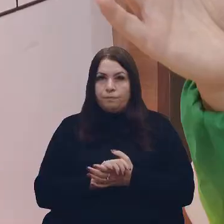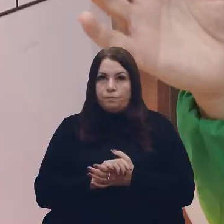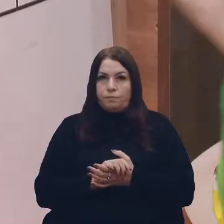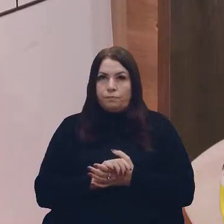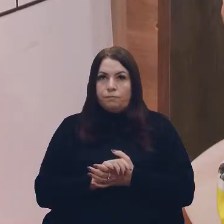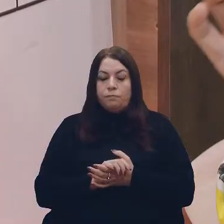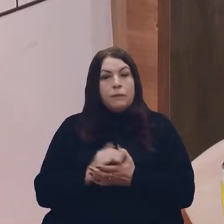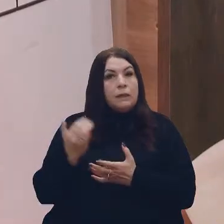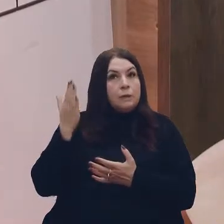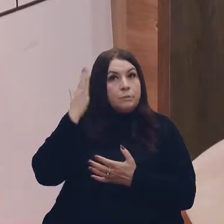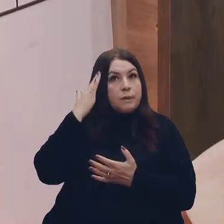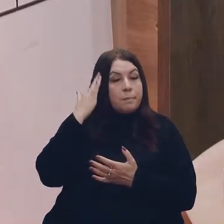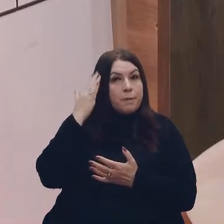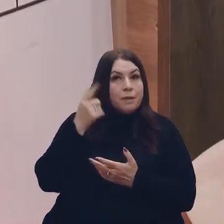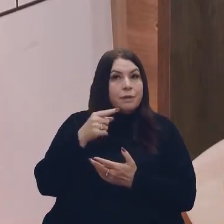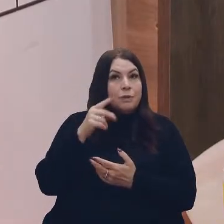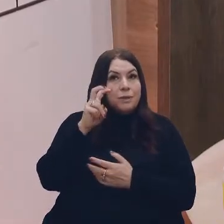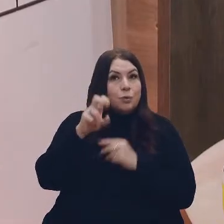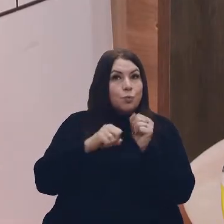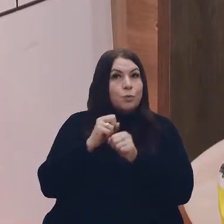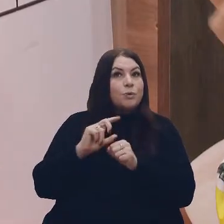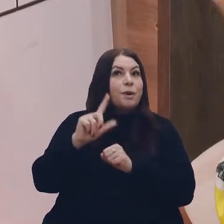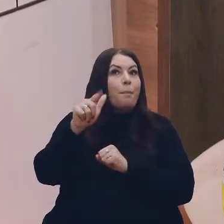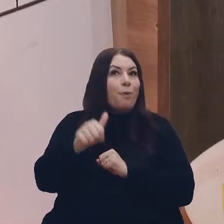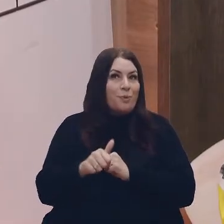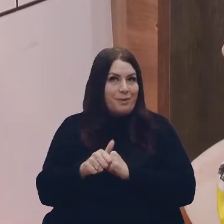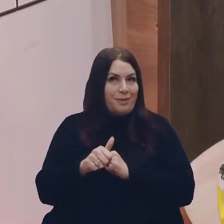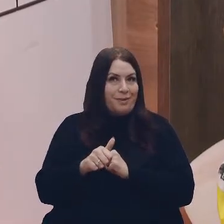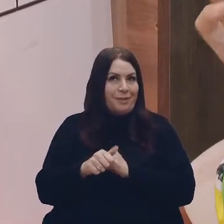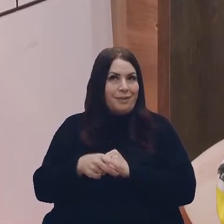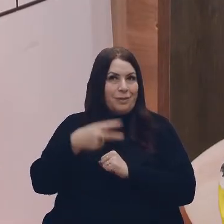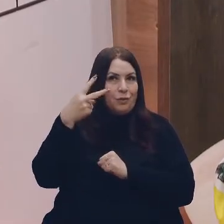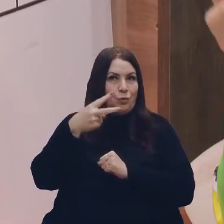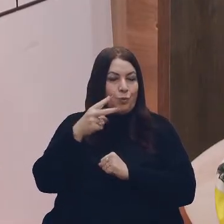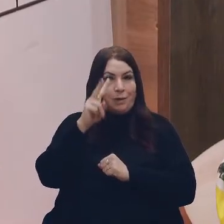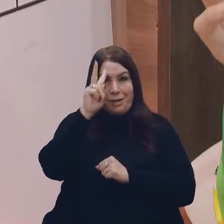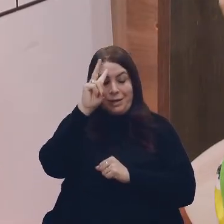eu fiquei sabendo justamente 5 anos depois. Na